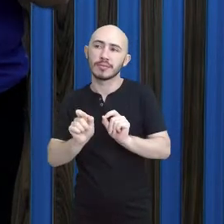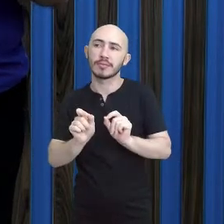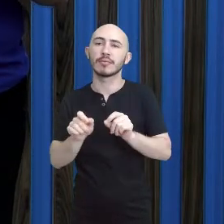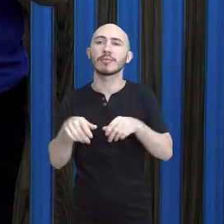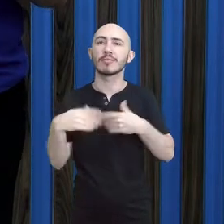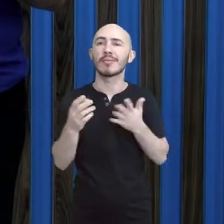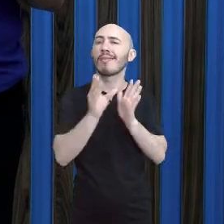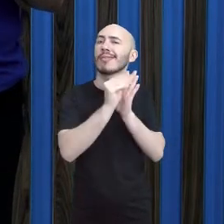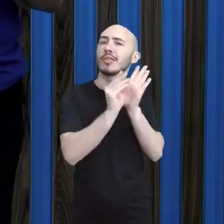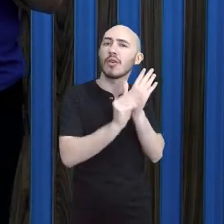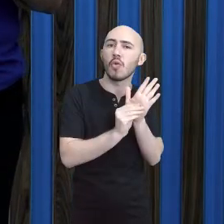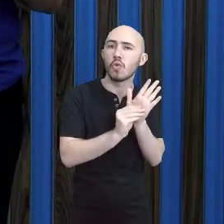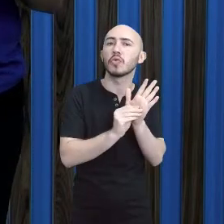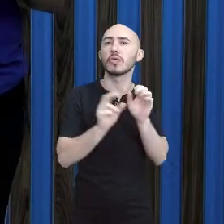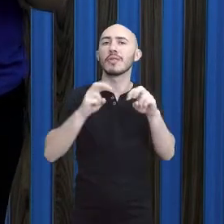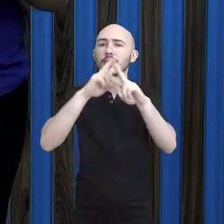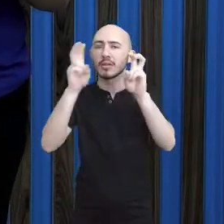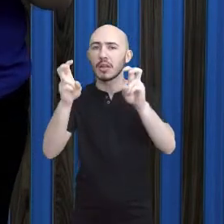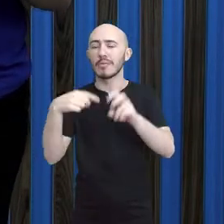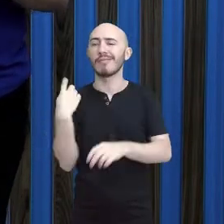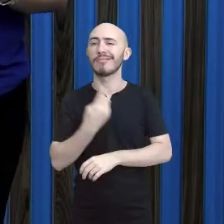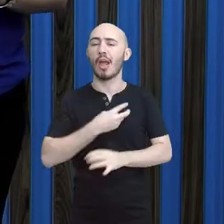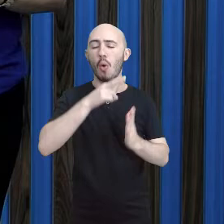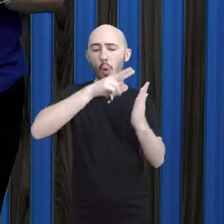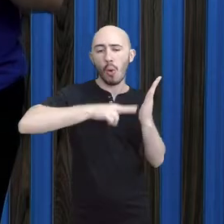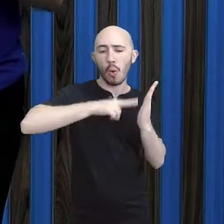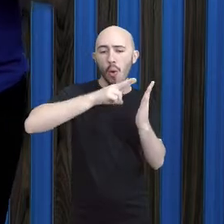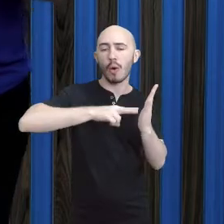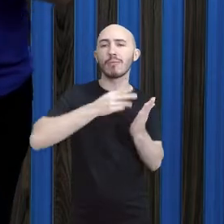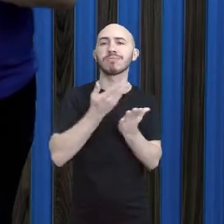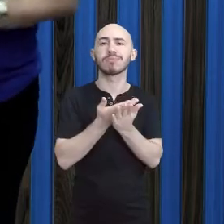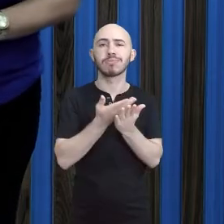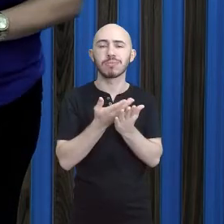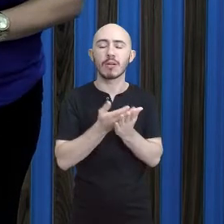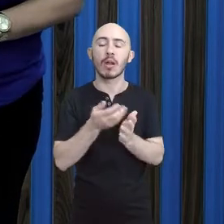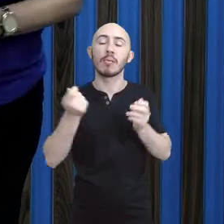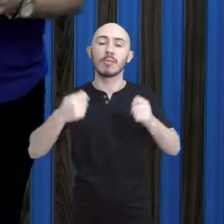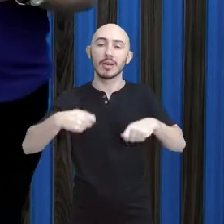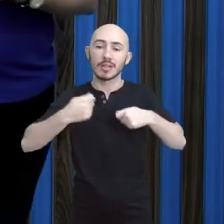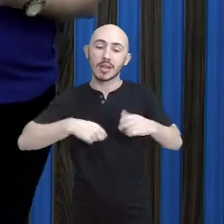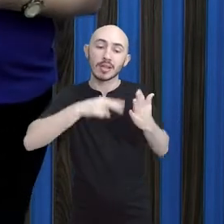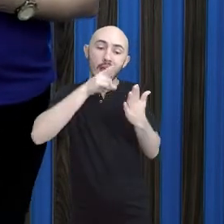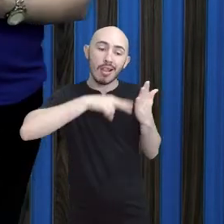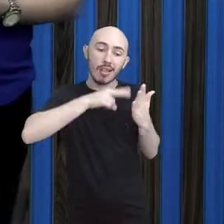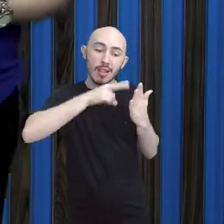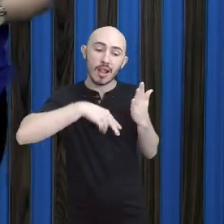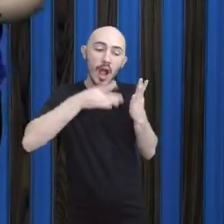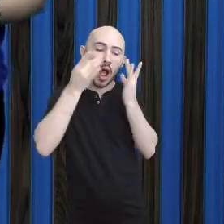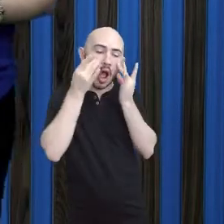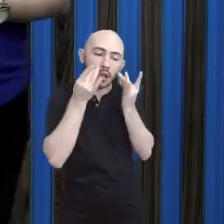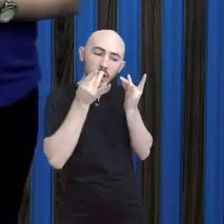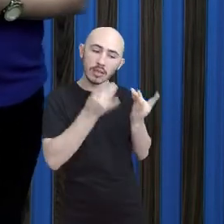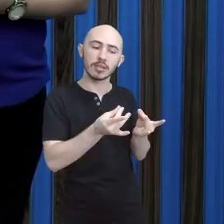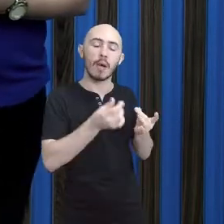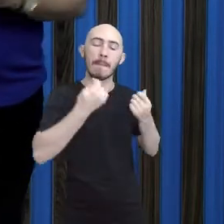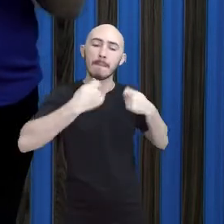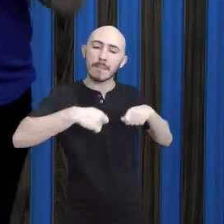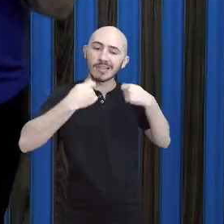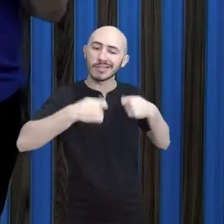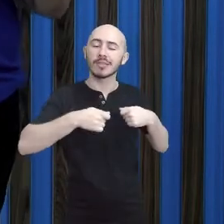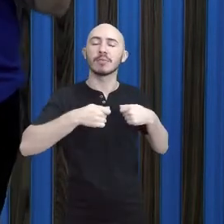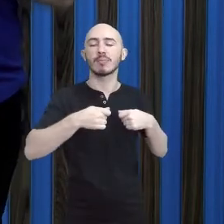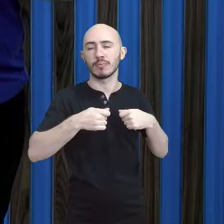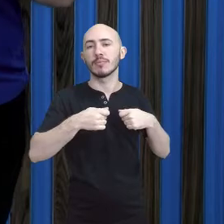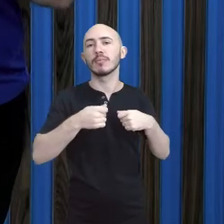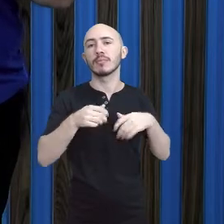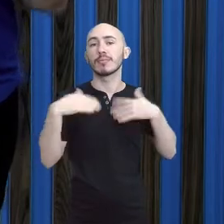determinados assuntos, né? Quando nós vamos ler, nós precisamos ler, prestar atenção no que está escrito